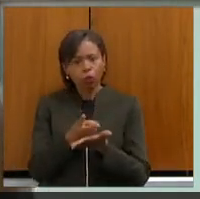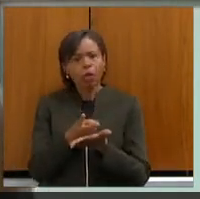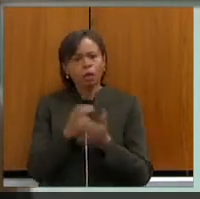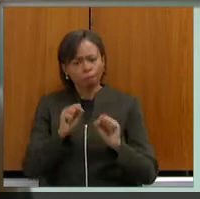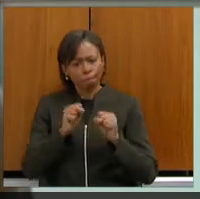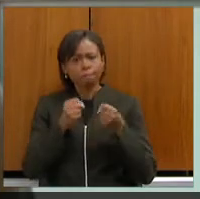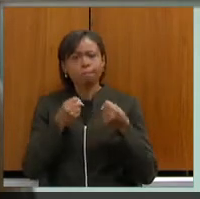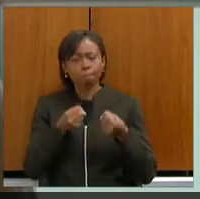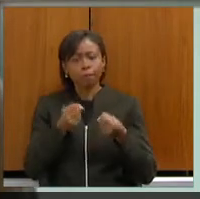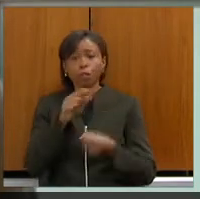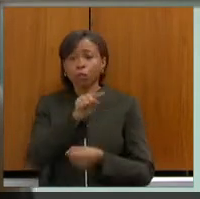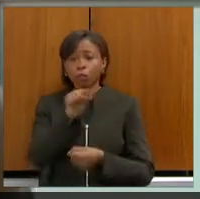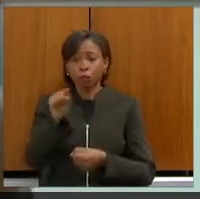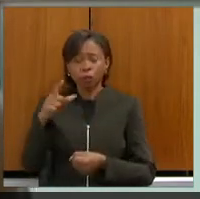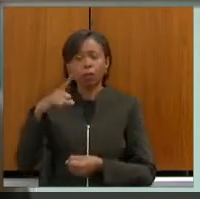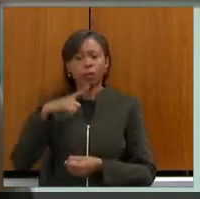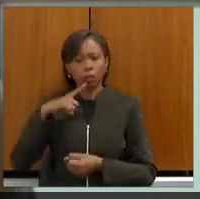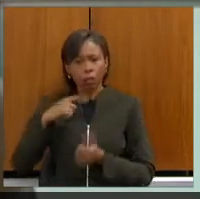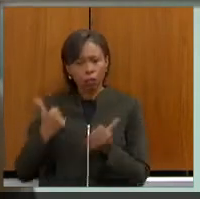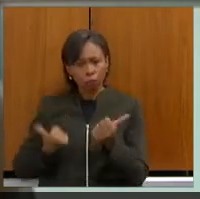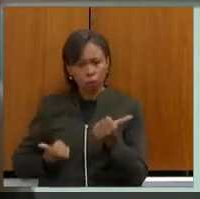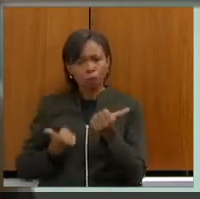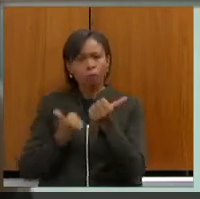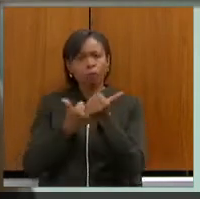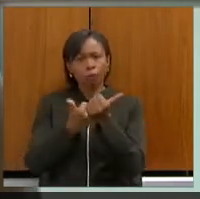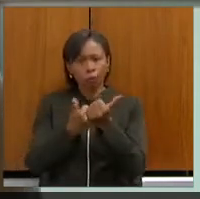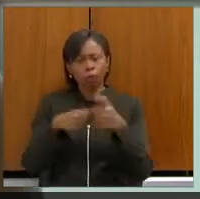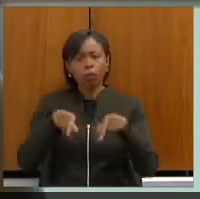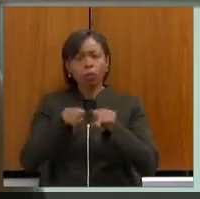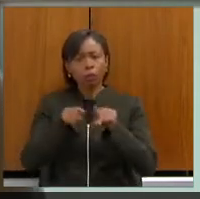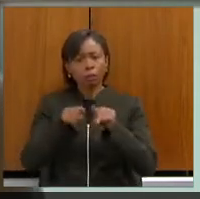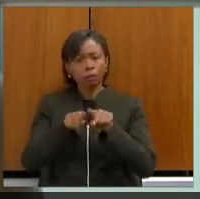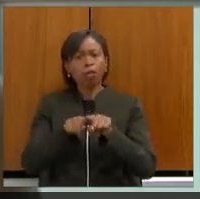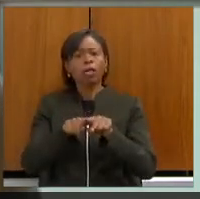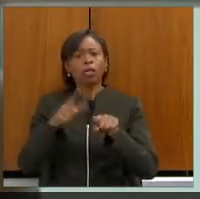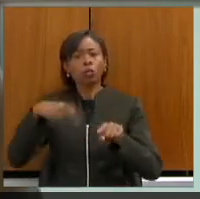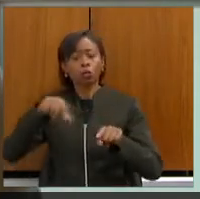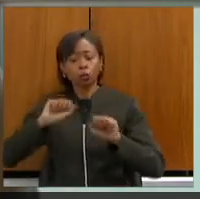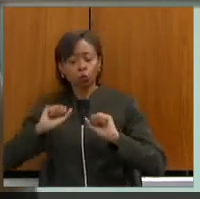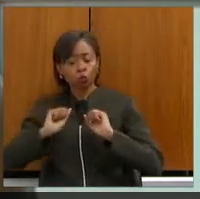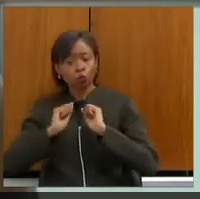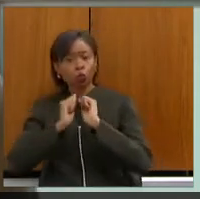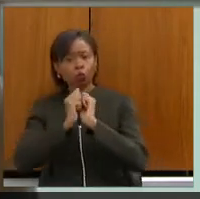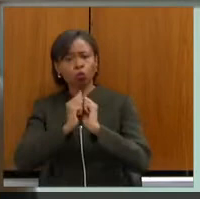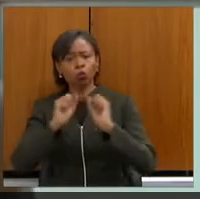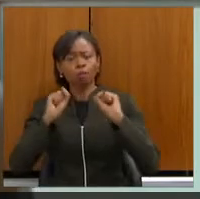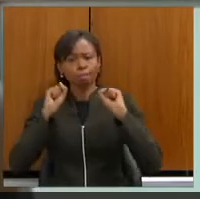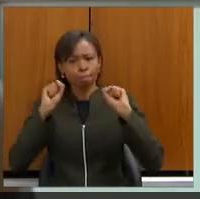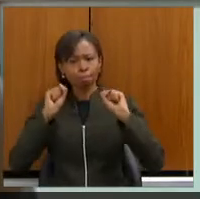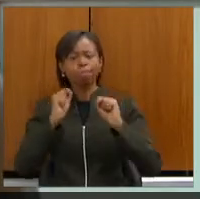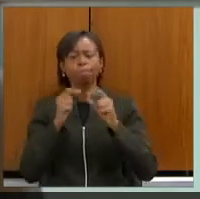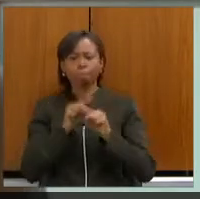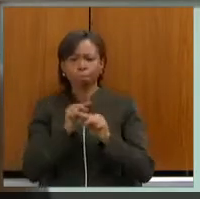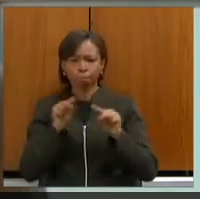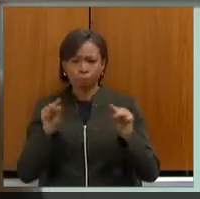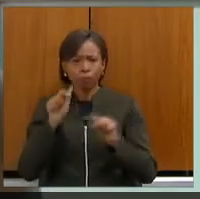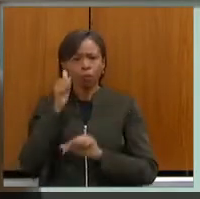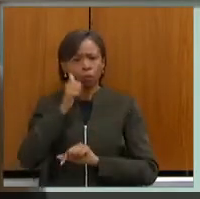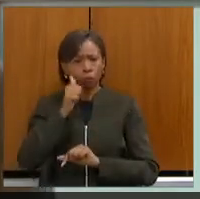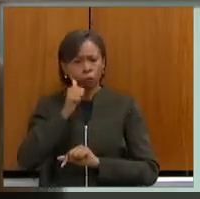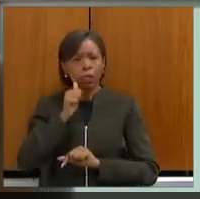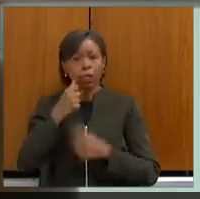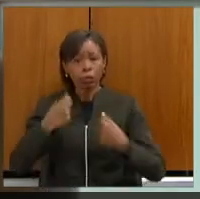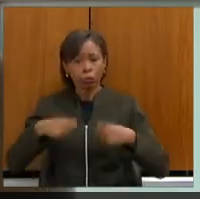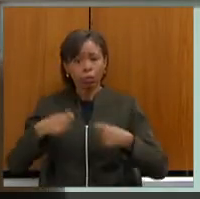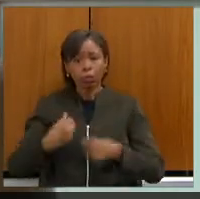você tem todo nosso apoio e toda nossa torcida também porque é essencial que vocês estejam